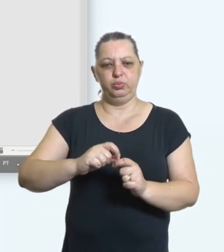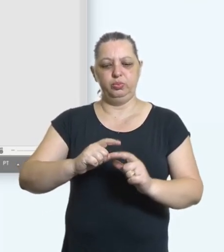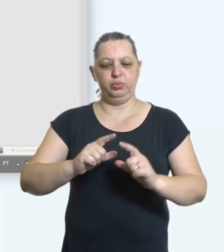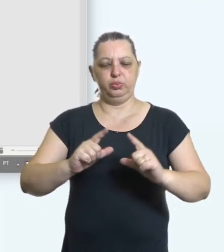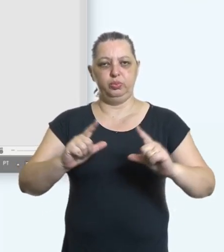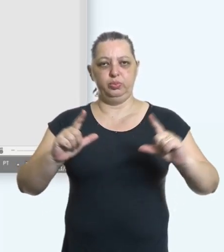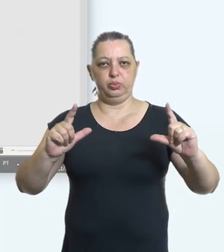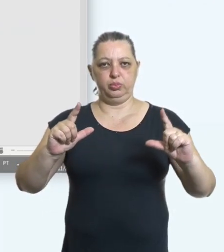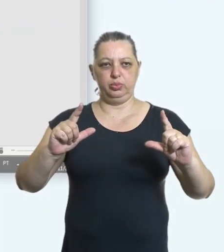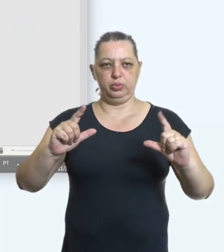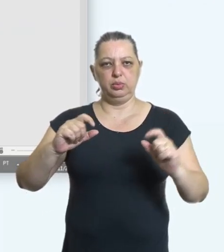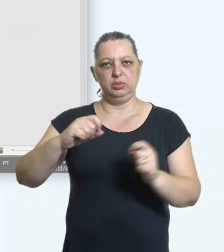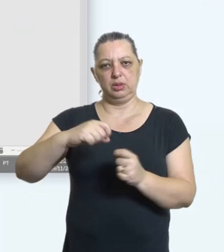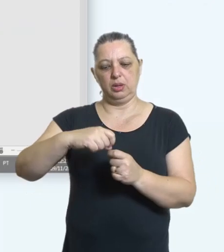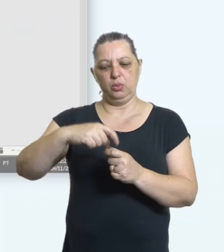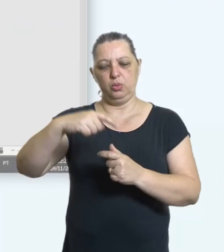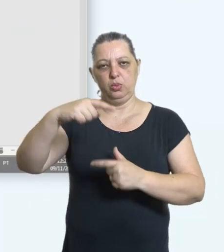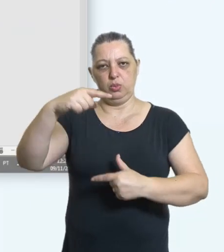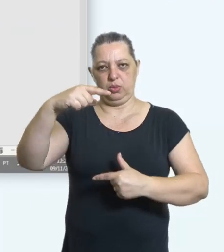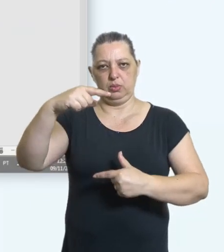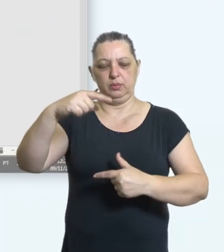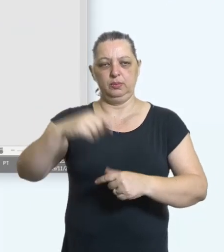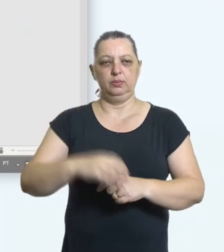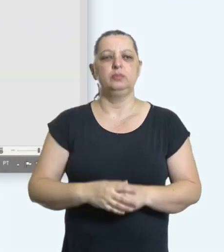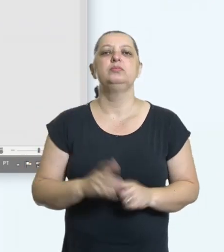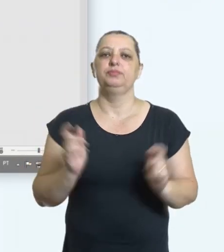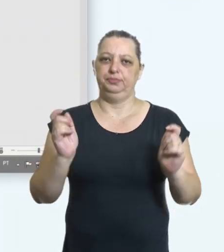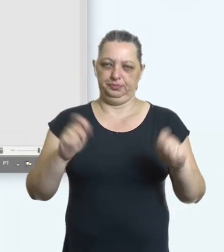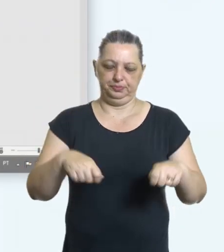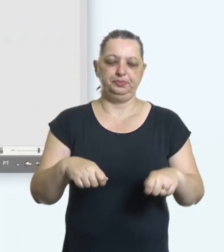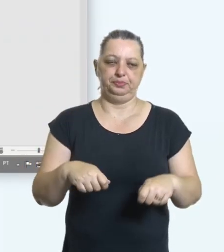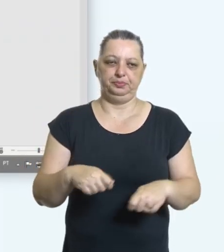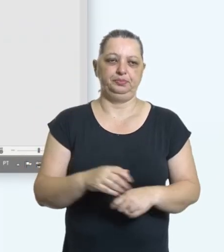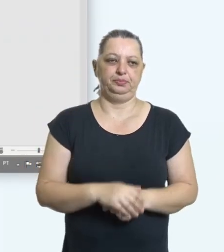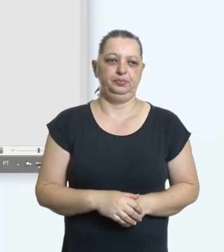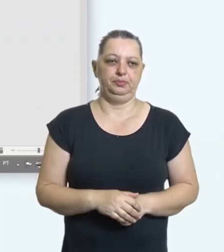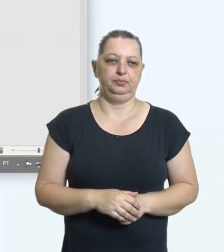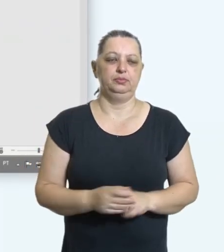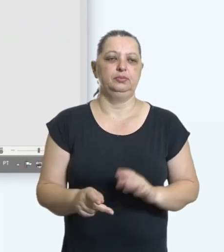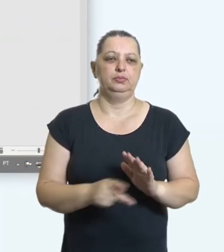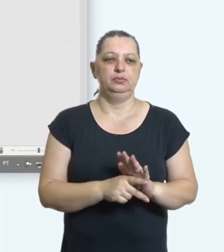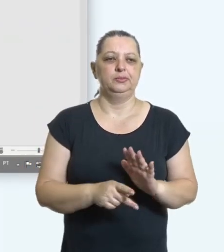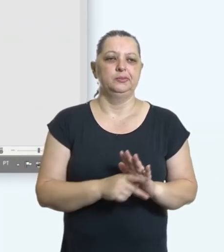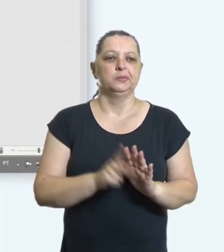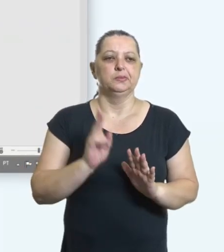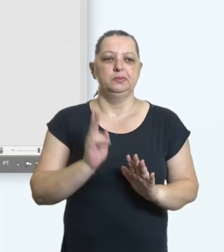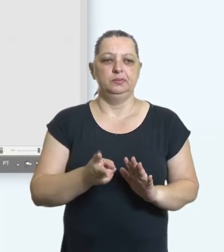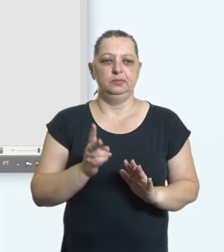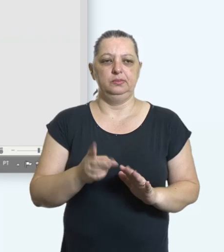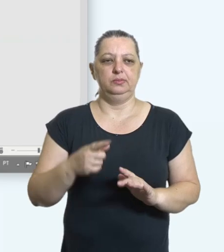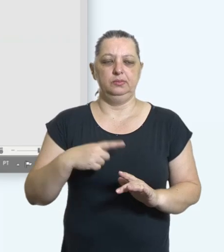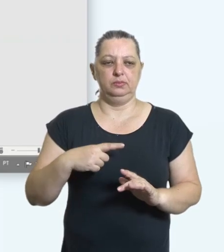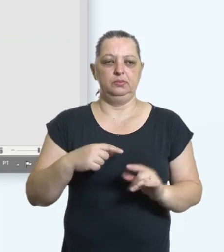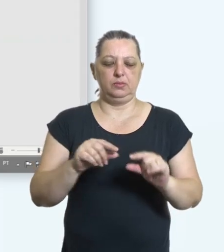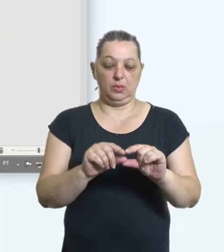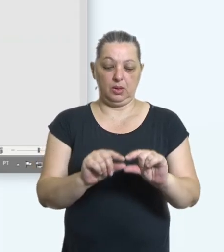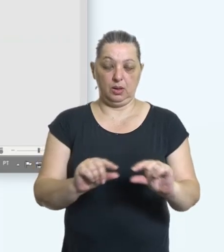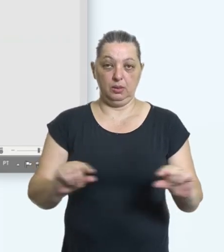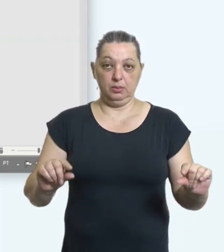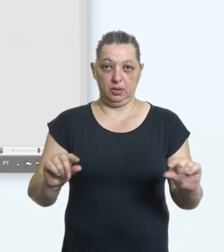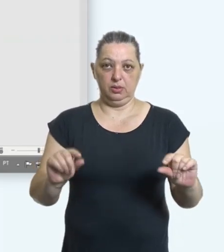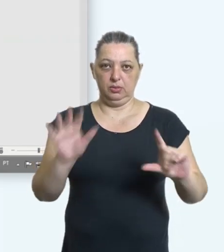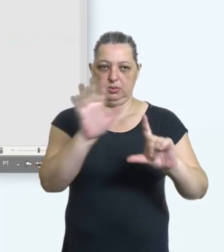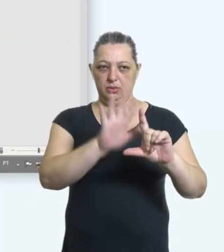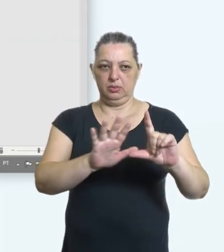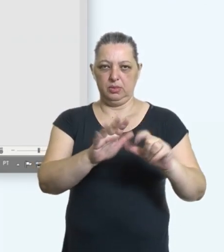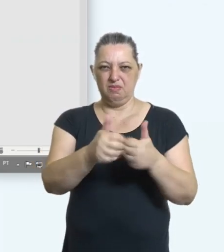que você pode esticar um pouco mais, você pode fazer isso, tá? A fonte da imagem sempre na linha abaixo da imagem,